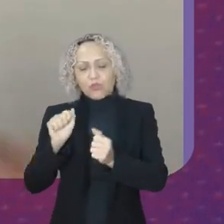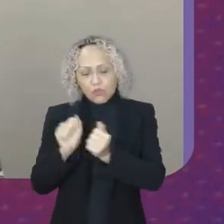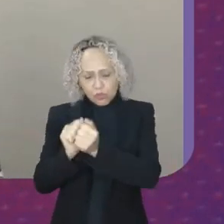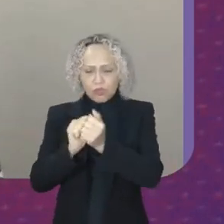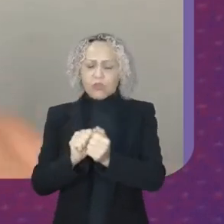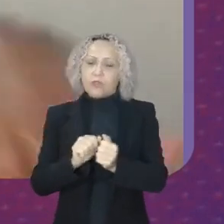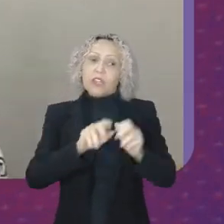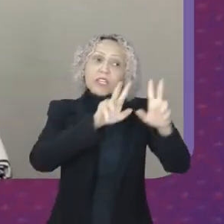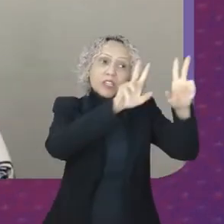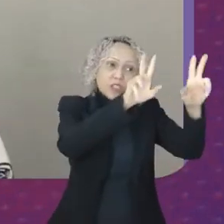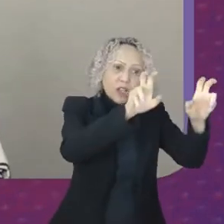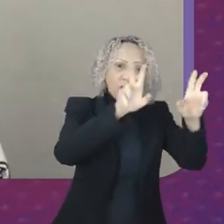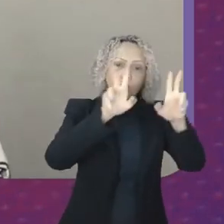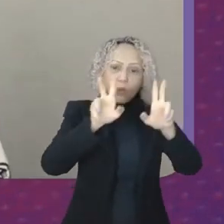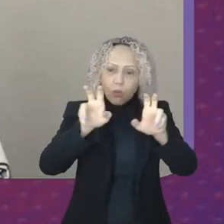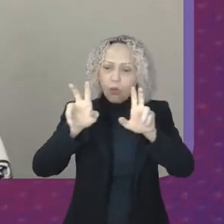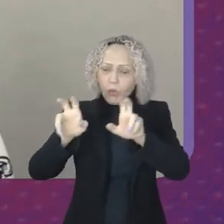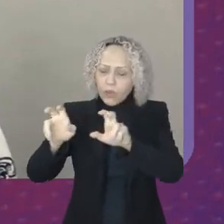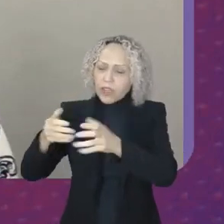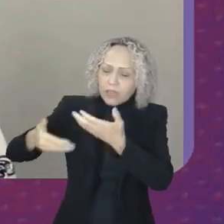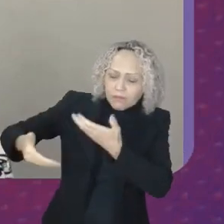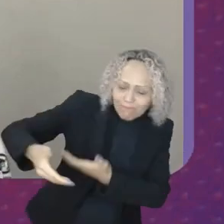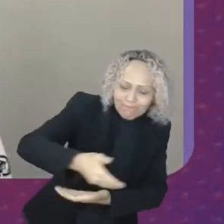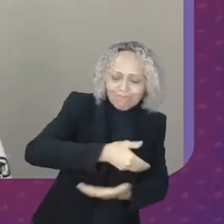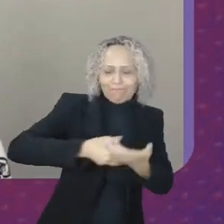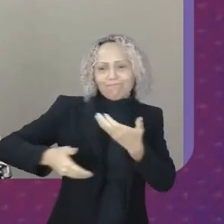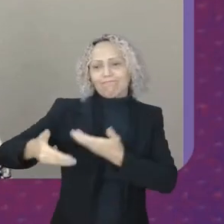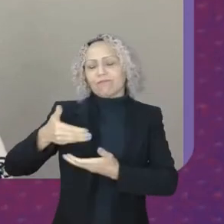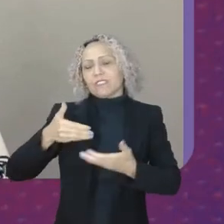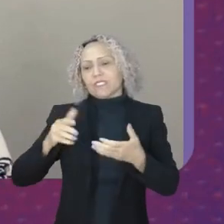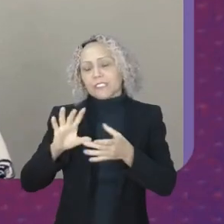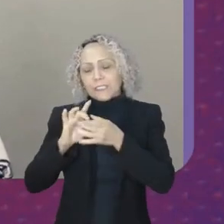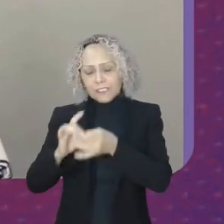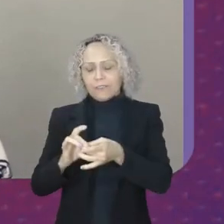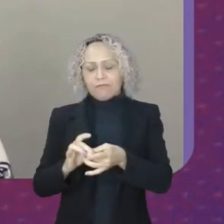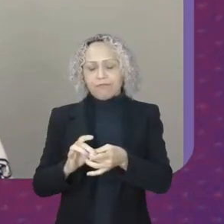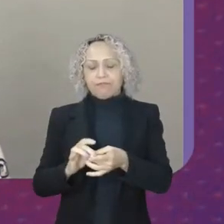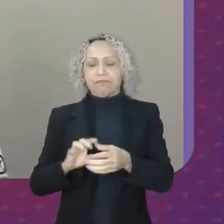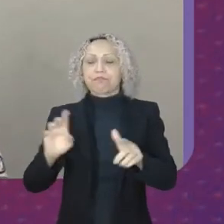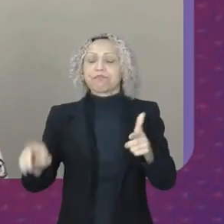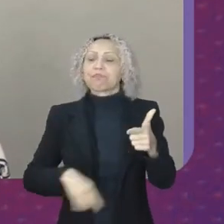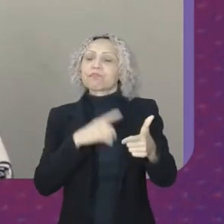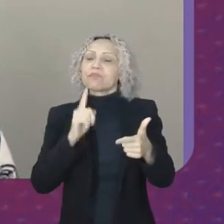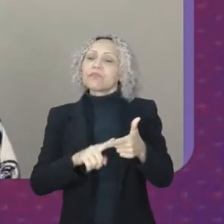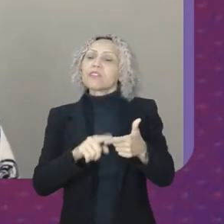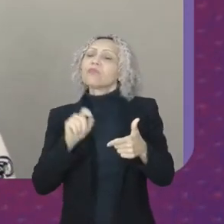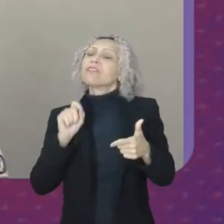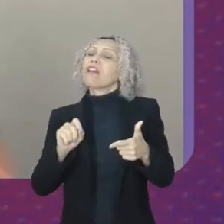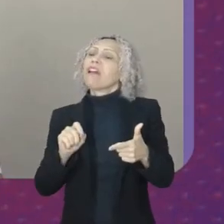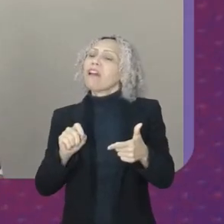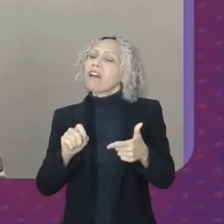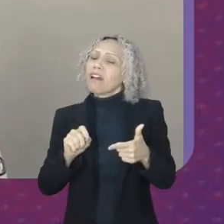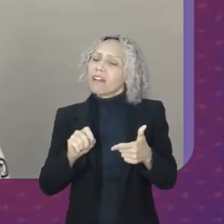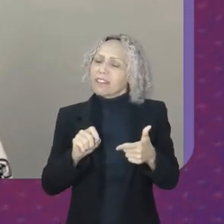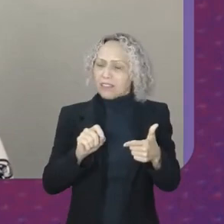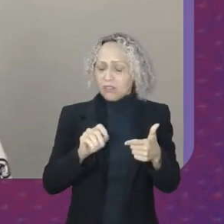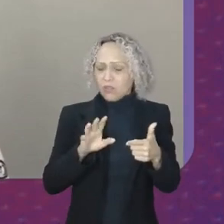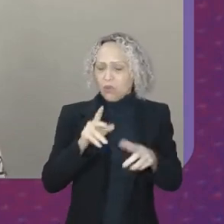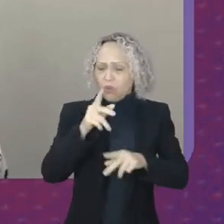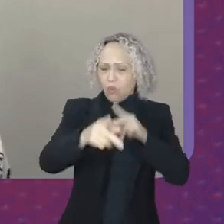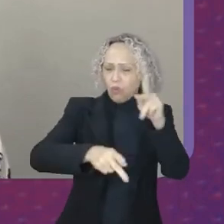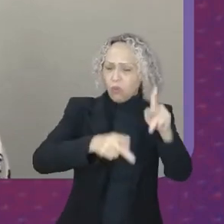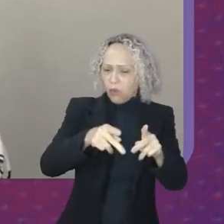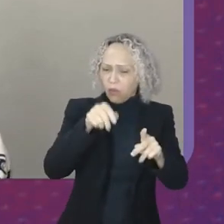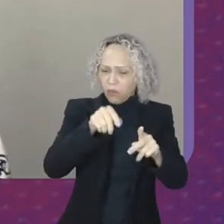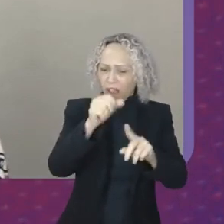segunda questão, que é bastante importante, é, de fato, a participação social. Não uma participação